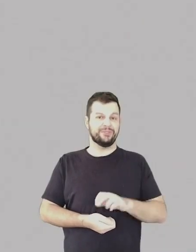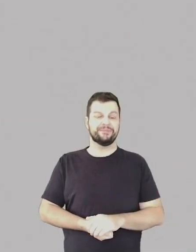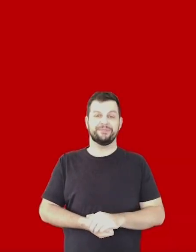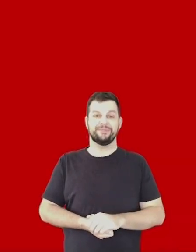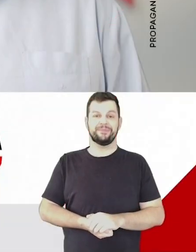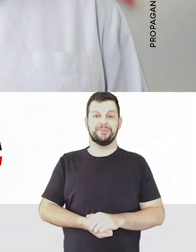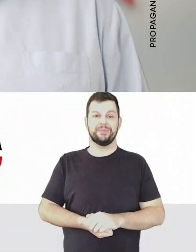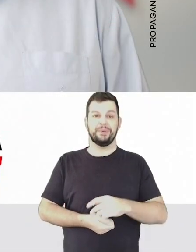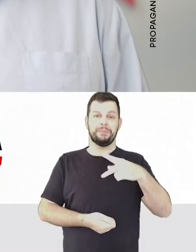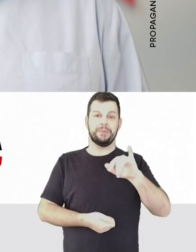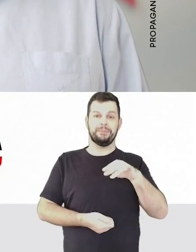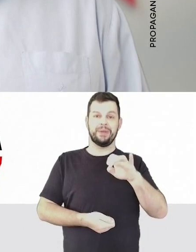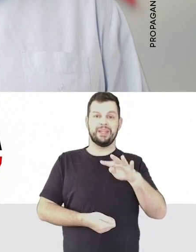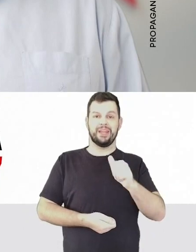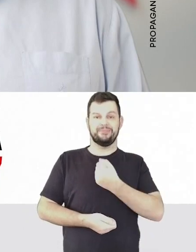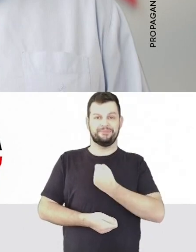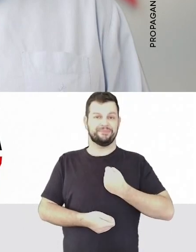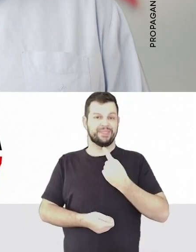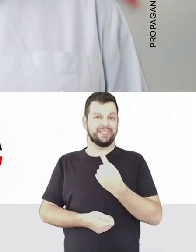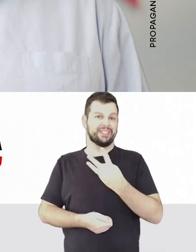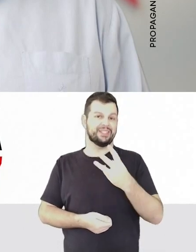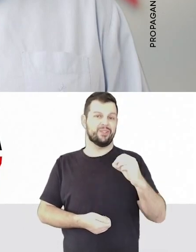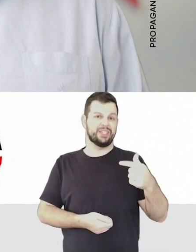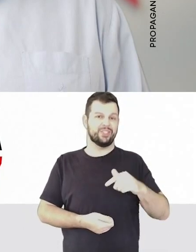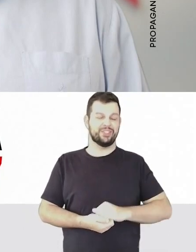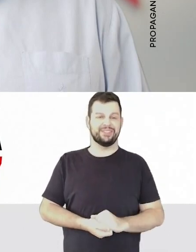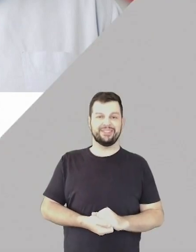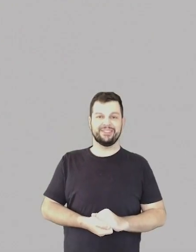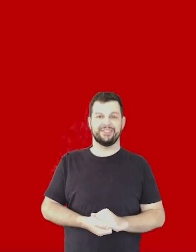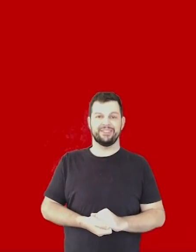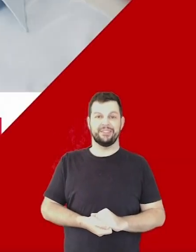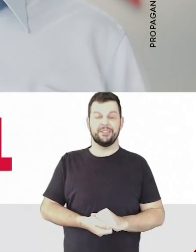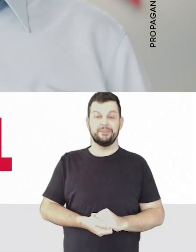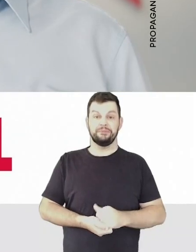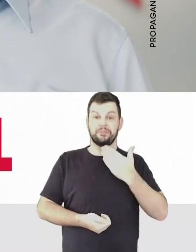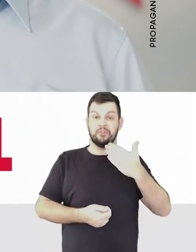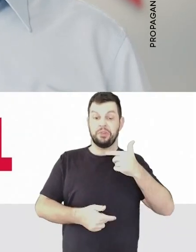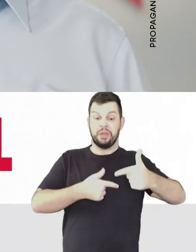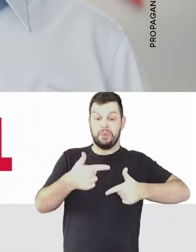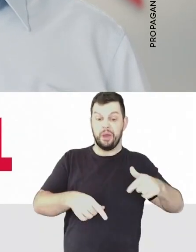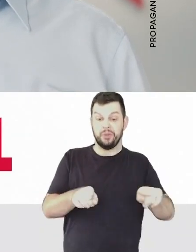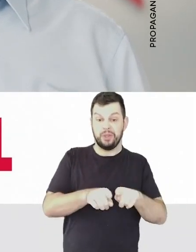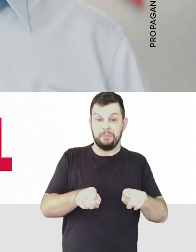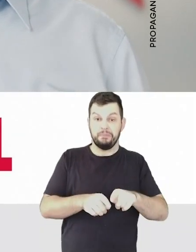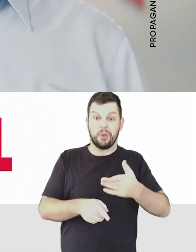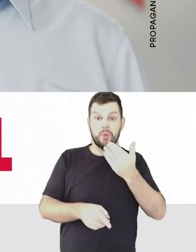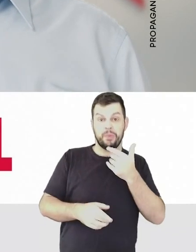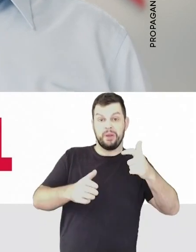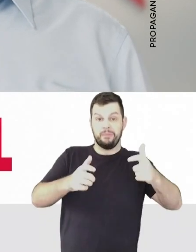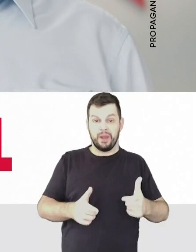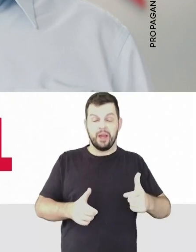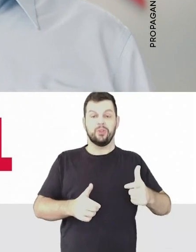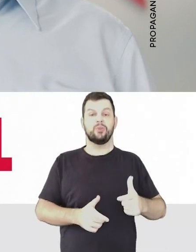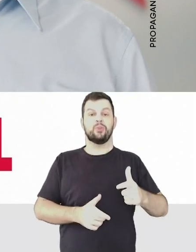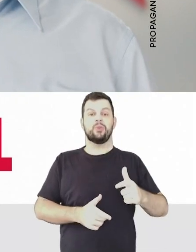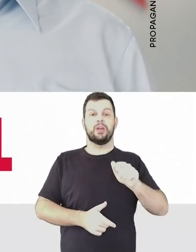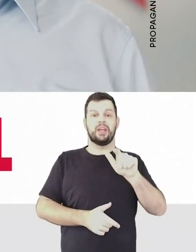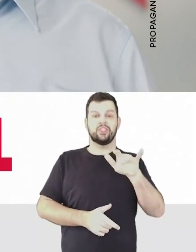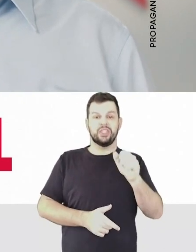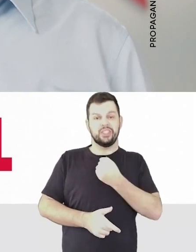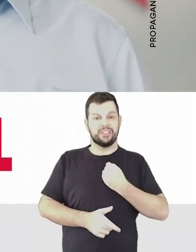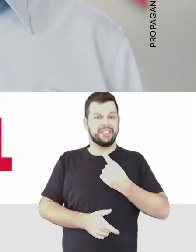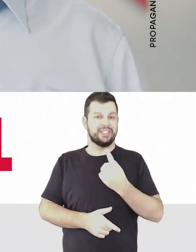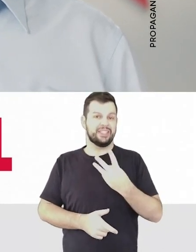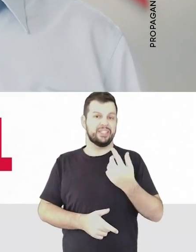1355. Paulo Pimenta, 1307. Por trabalho e comida no prato, Alexandre Lindemeyer, deputado